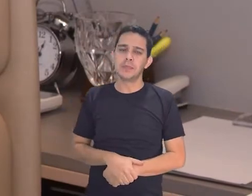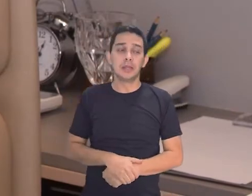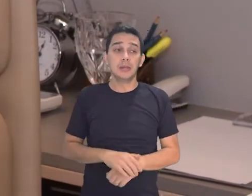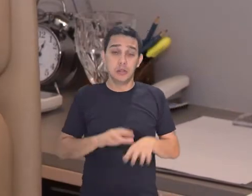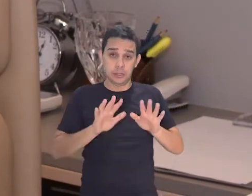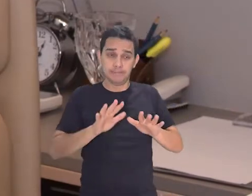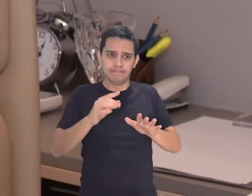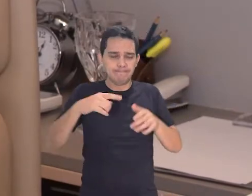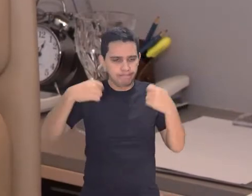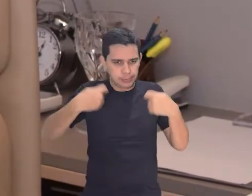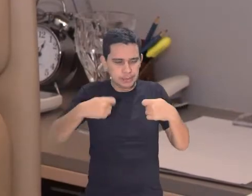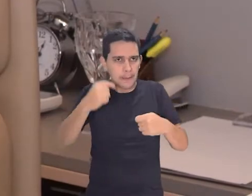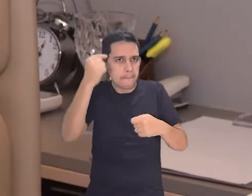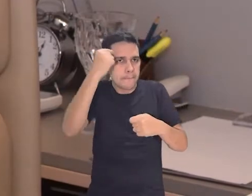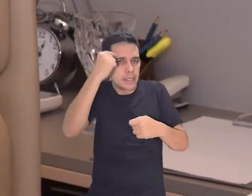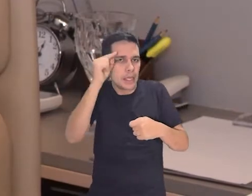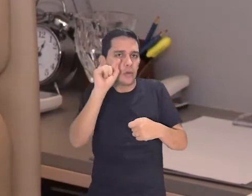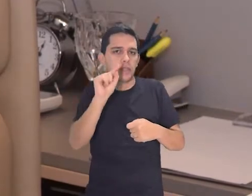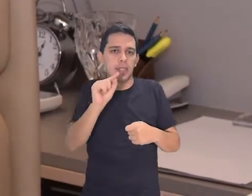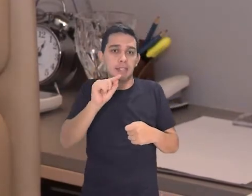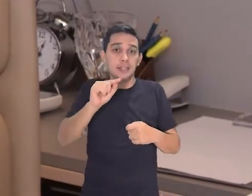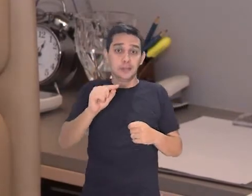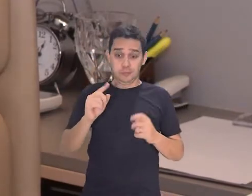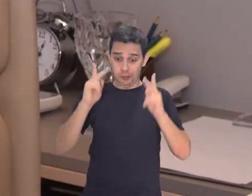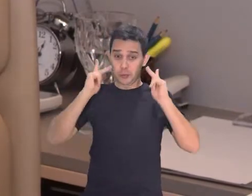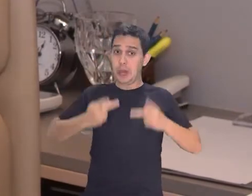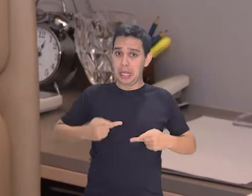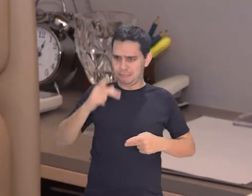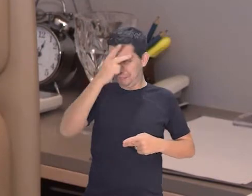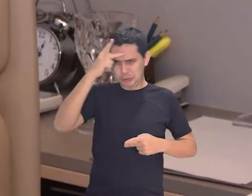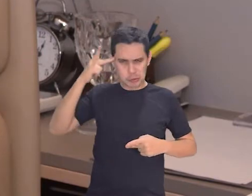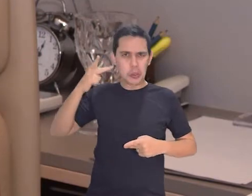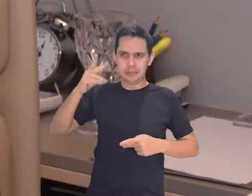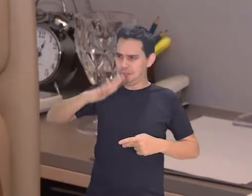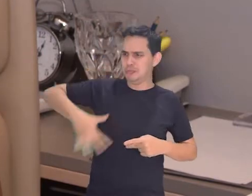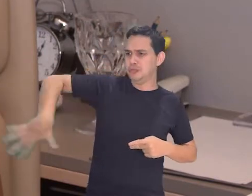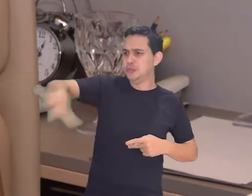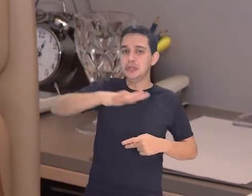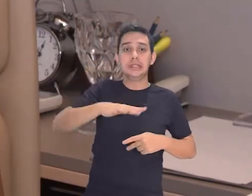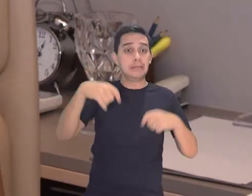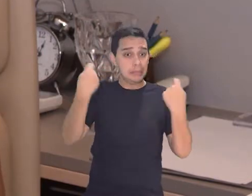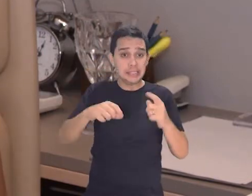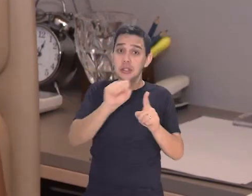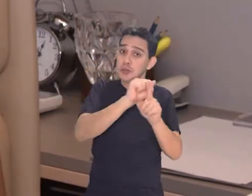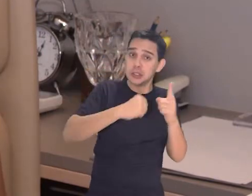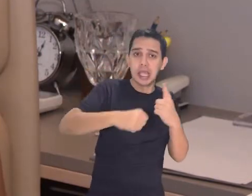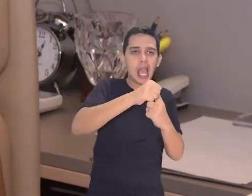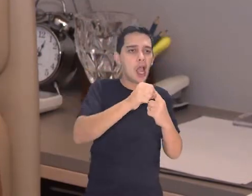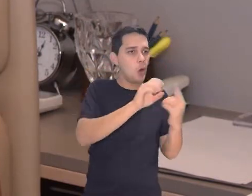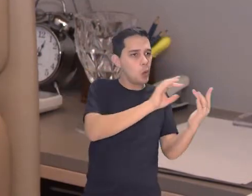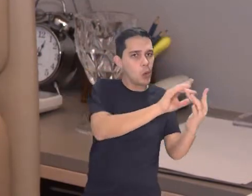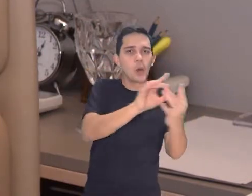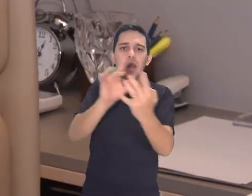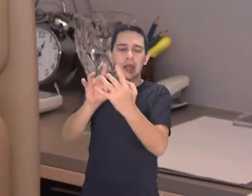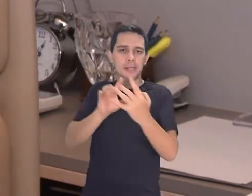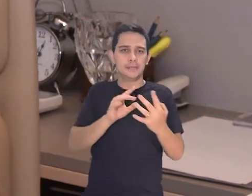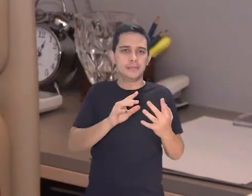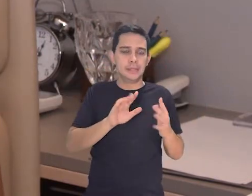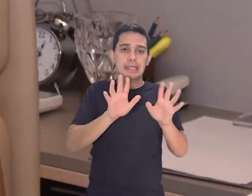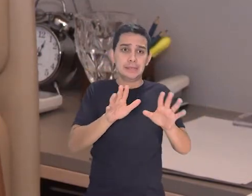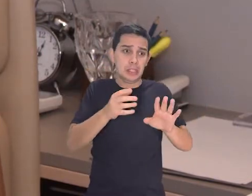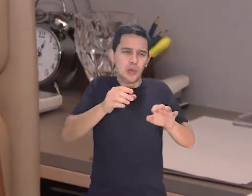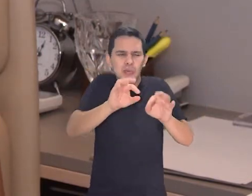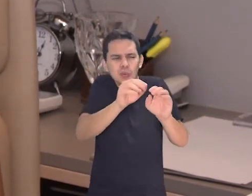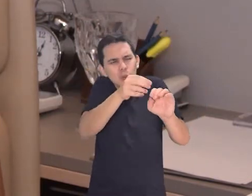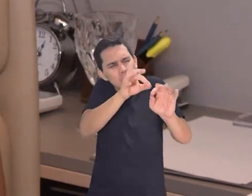ser social que busca pertencer, eu estar distante do meu espaço físico tradicional do